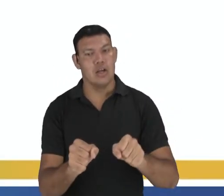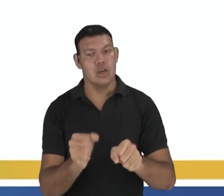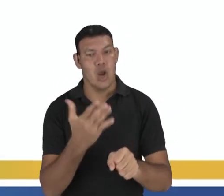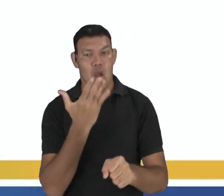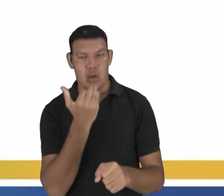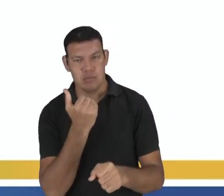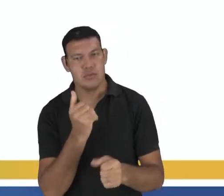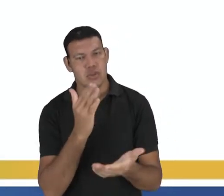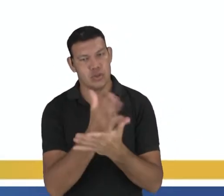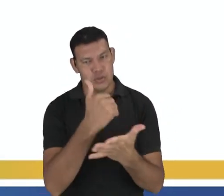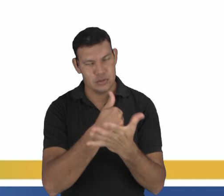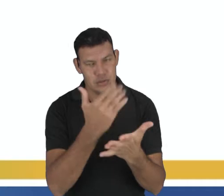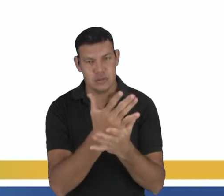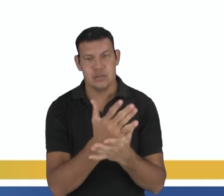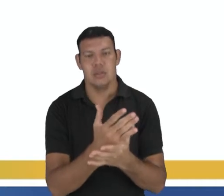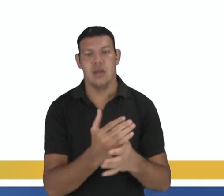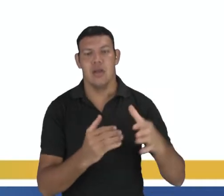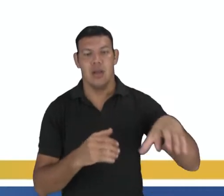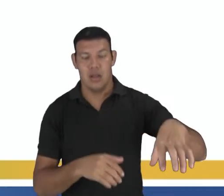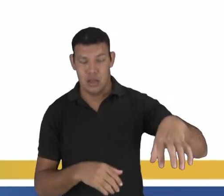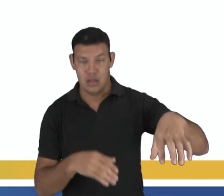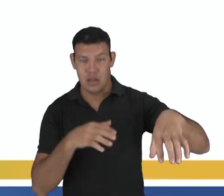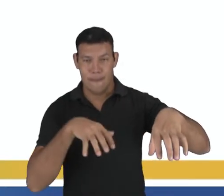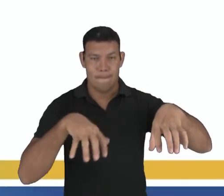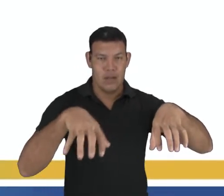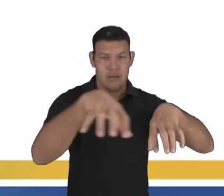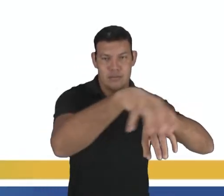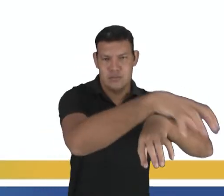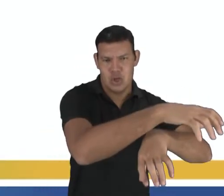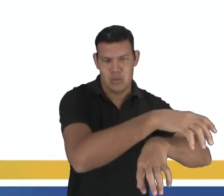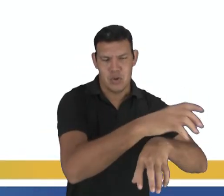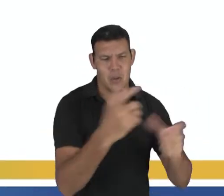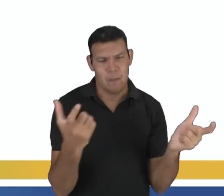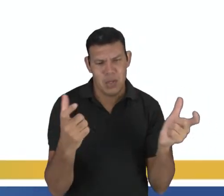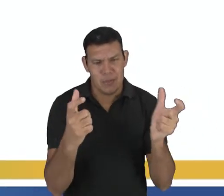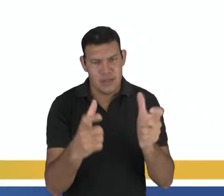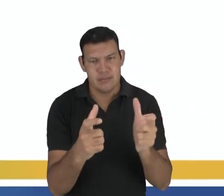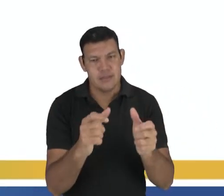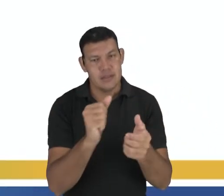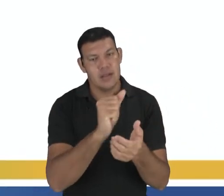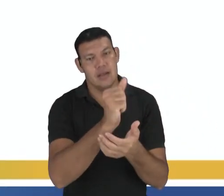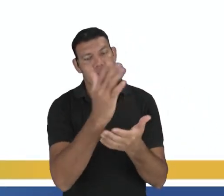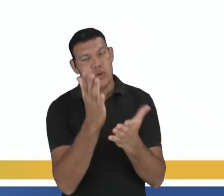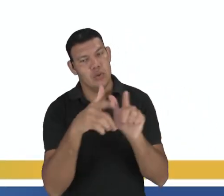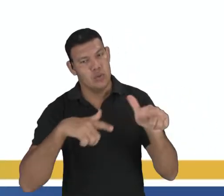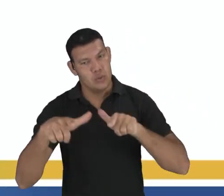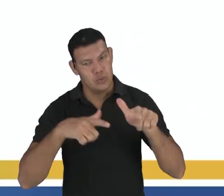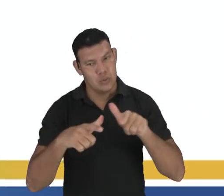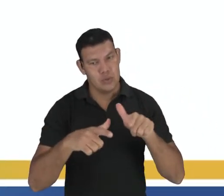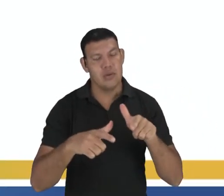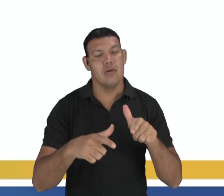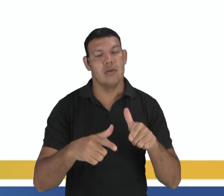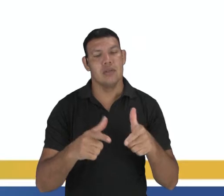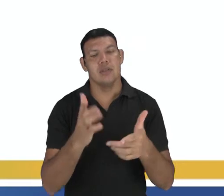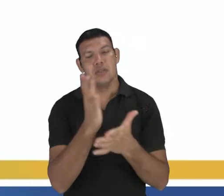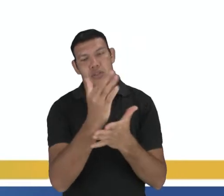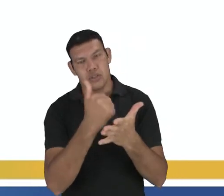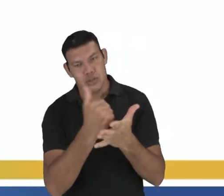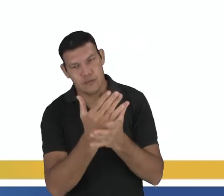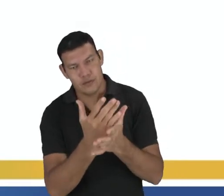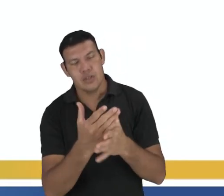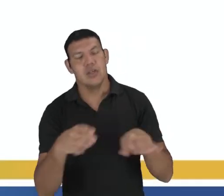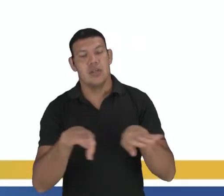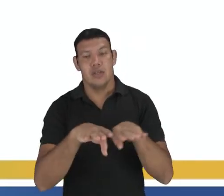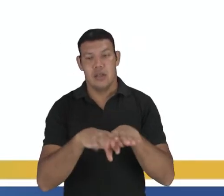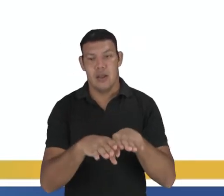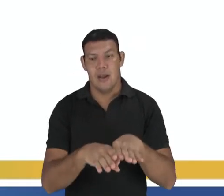bastante simples. As aldeias não tinham grandes concentrações populacionais e as atividades eram exercidas de forma coletiva. O